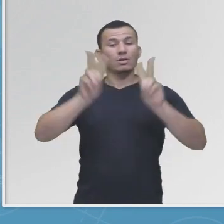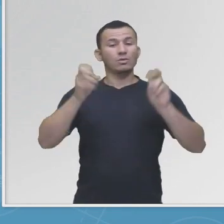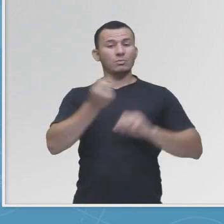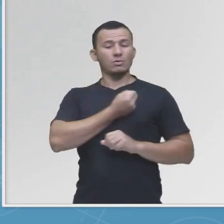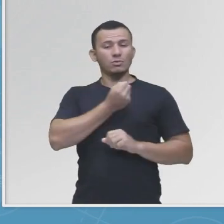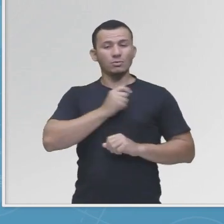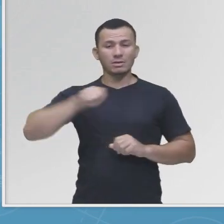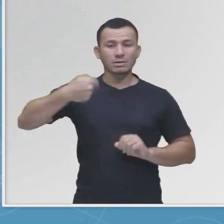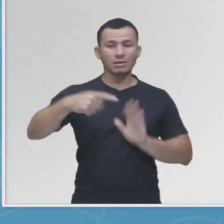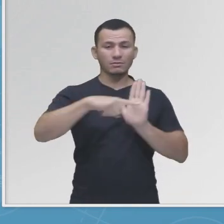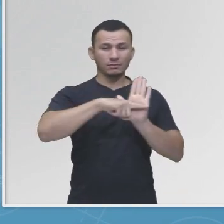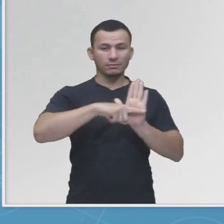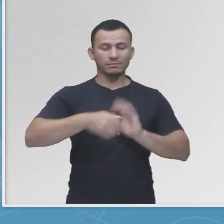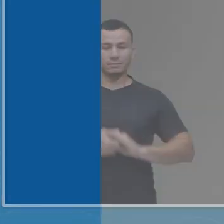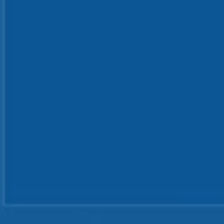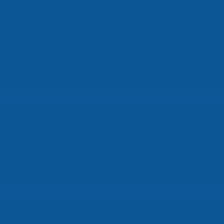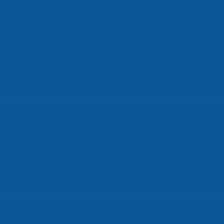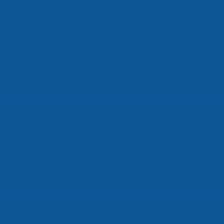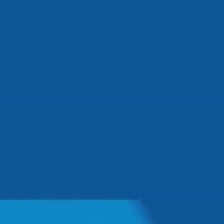subtração.